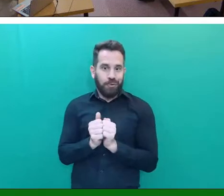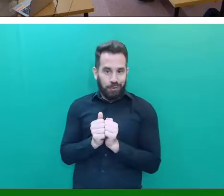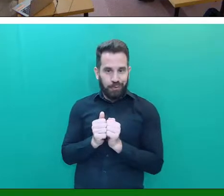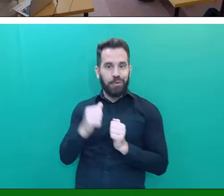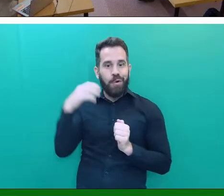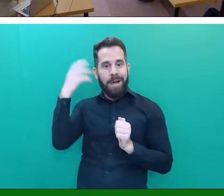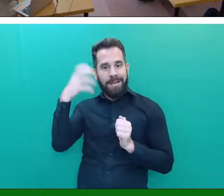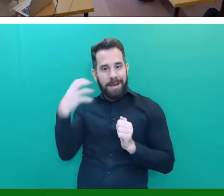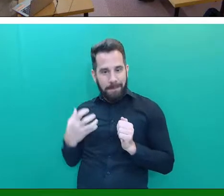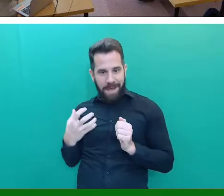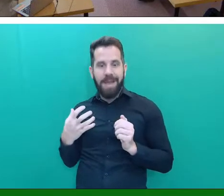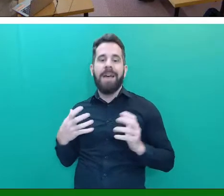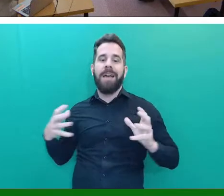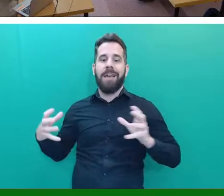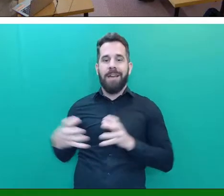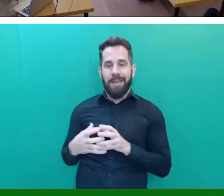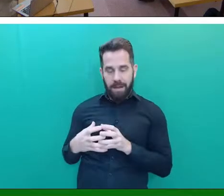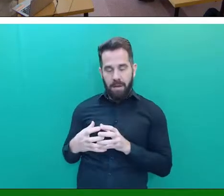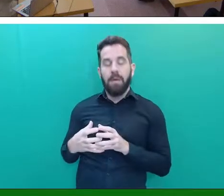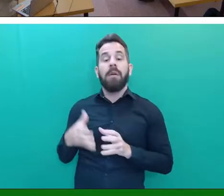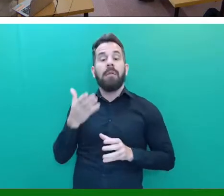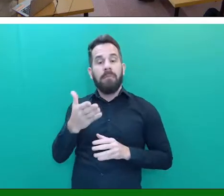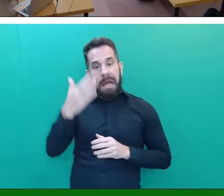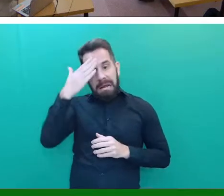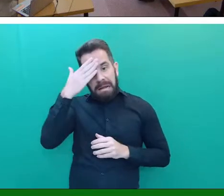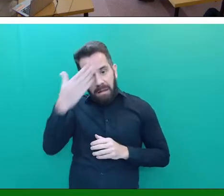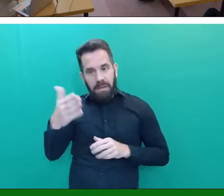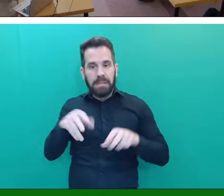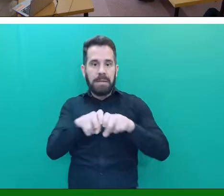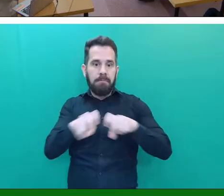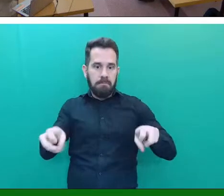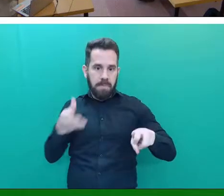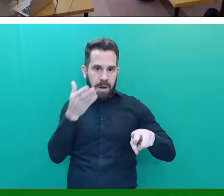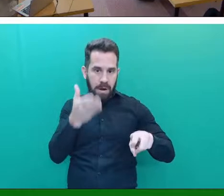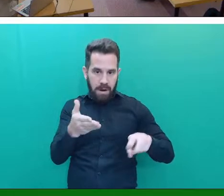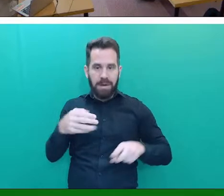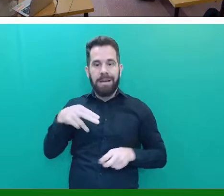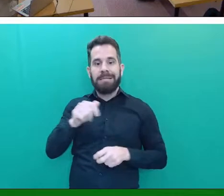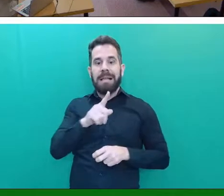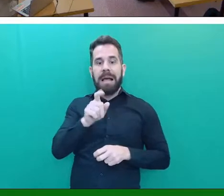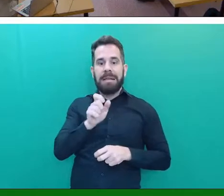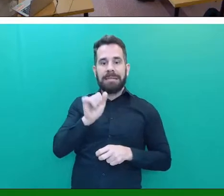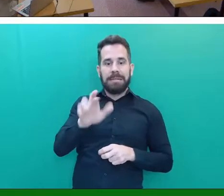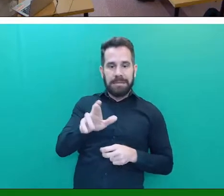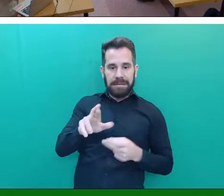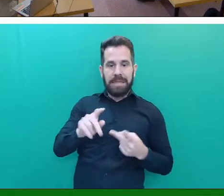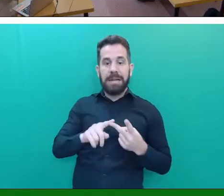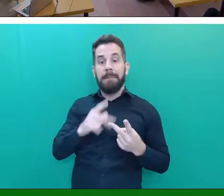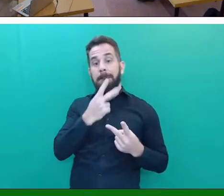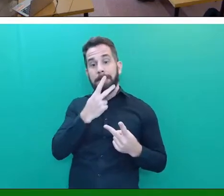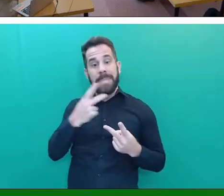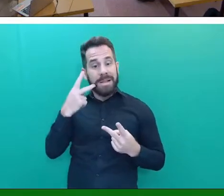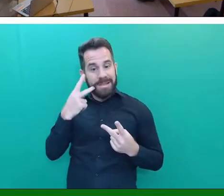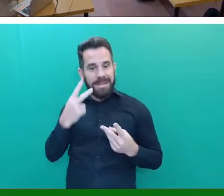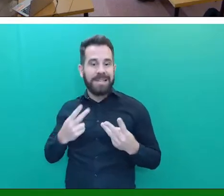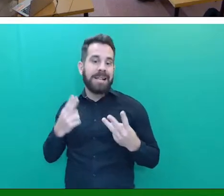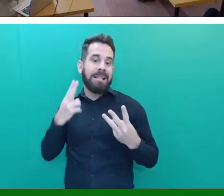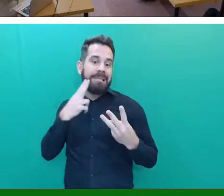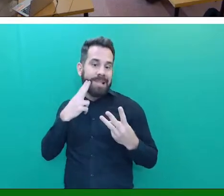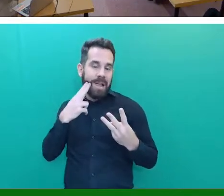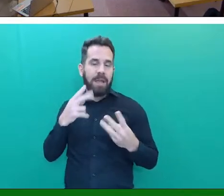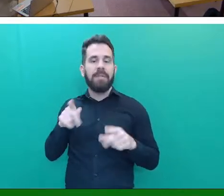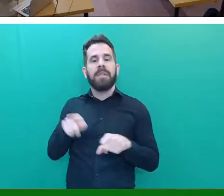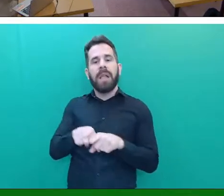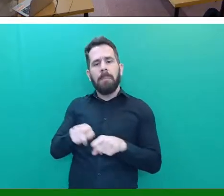agradecer, né, a banca, aqui o Nazir, Patrícia, Neiva, também os professores que ficaram na suplência